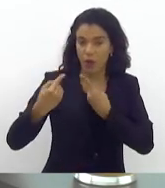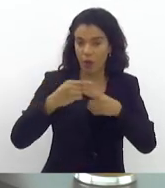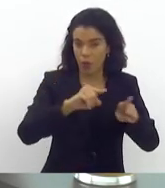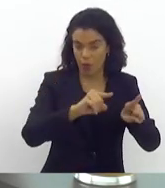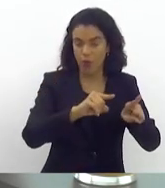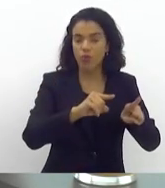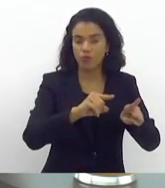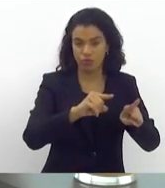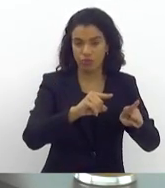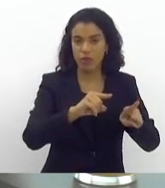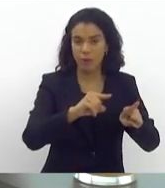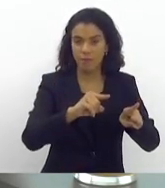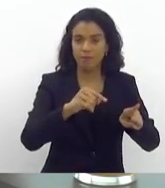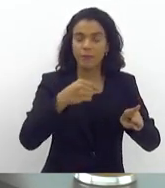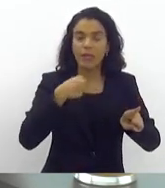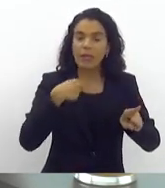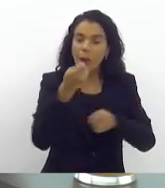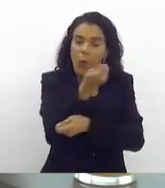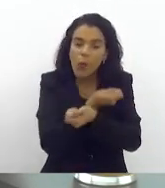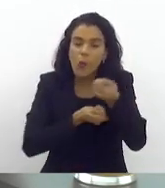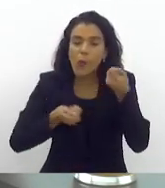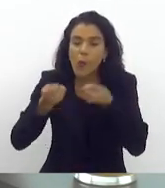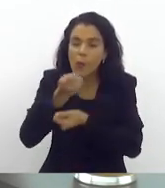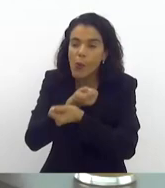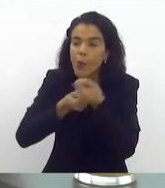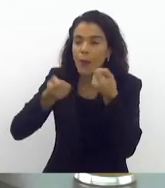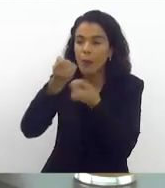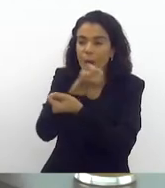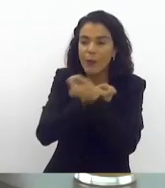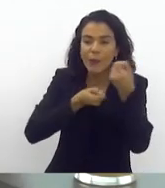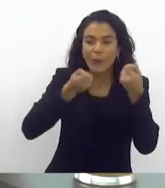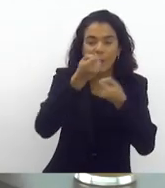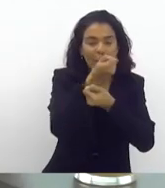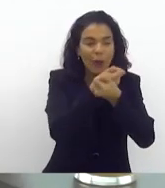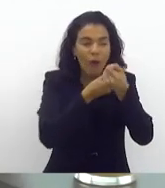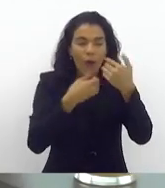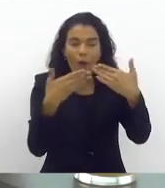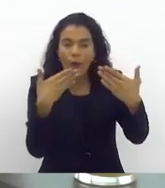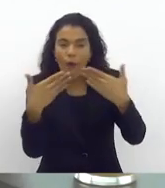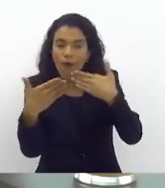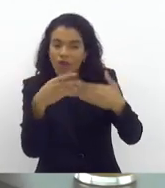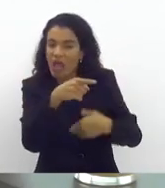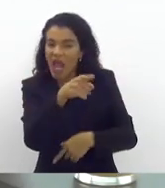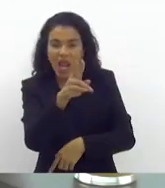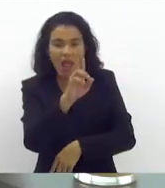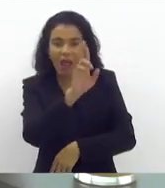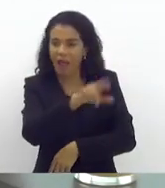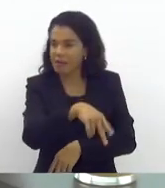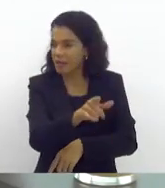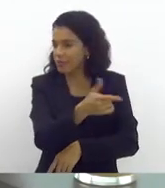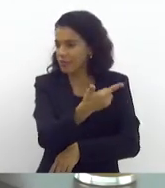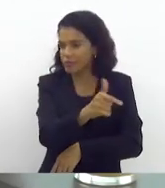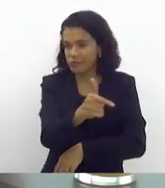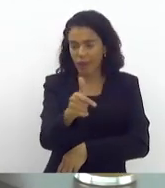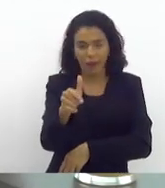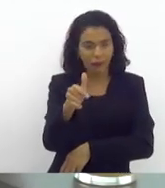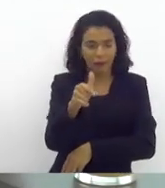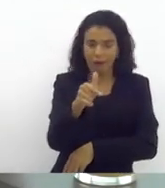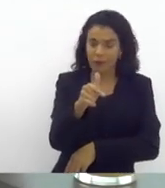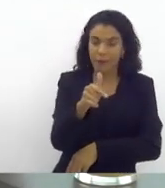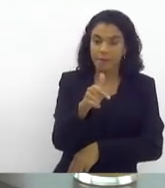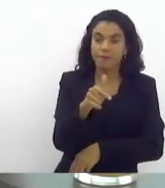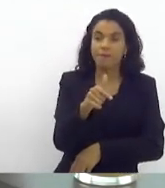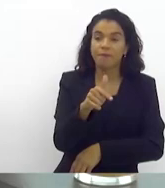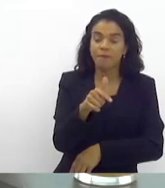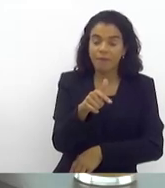E eu tive que fazer convencer aqui que ele não tinha razão nesse princípio. Bom,